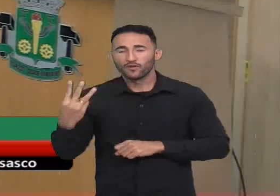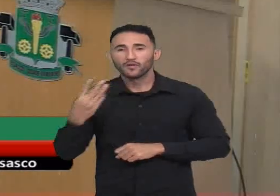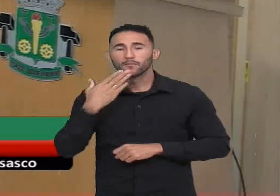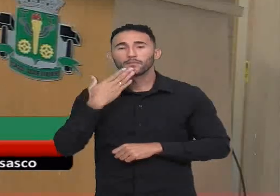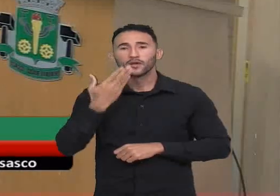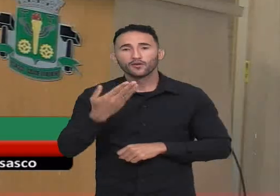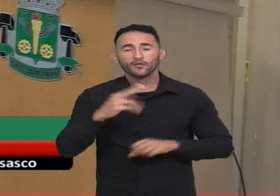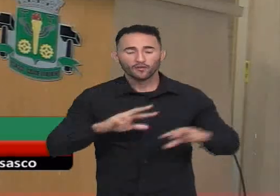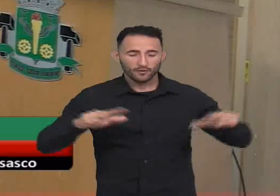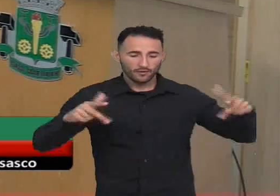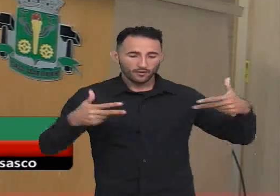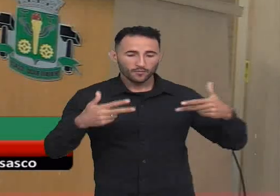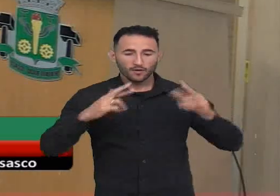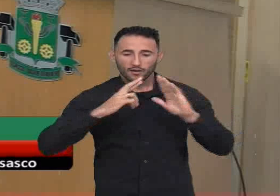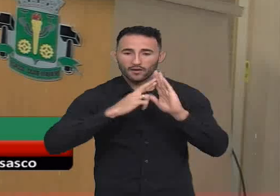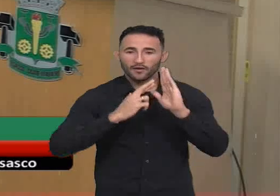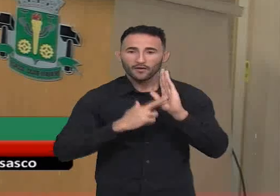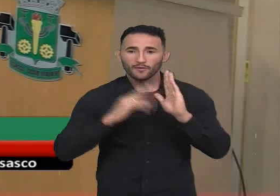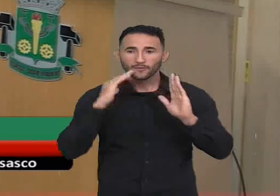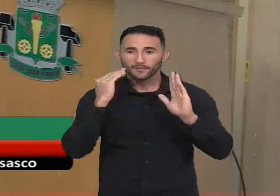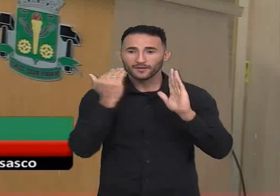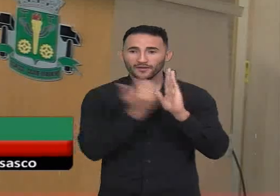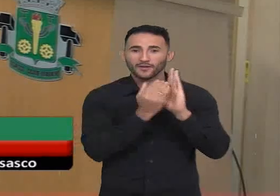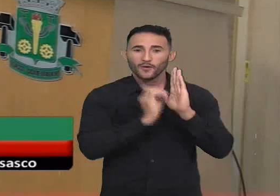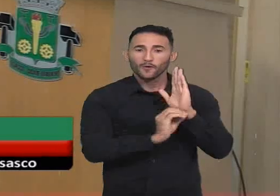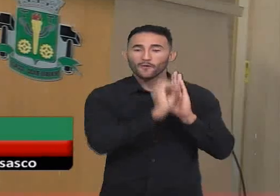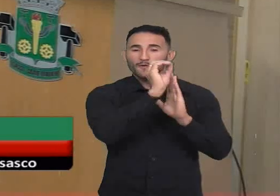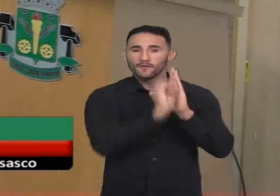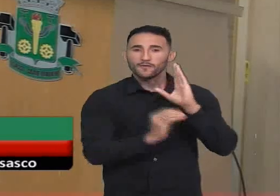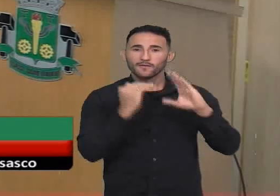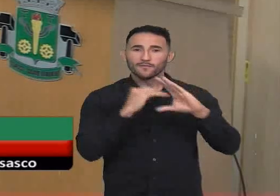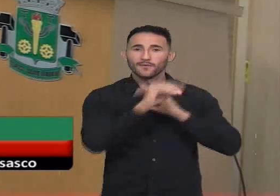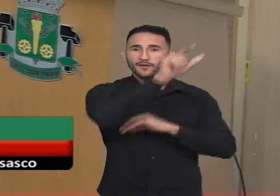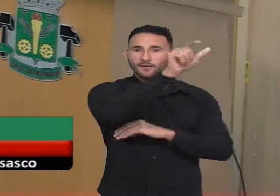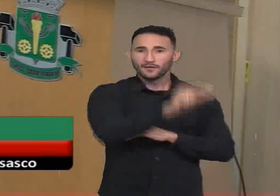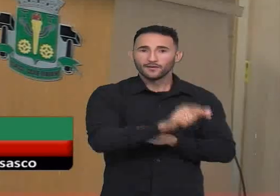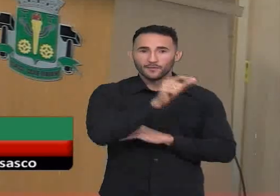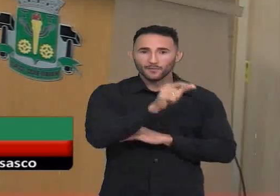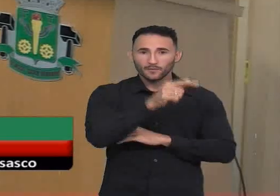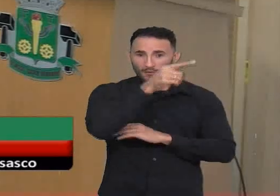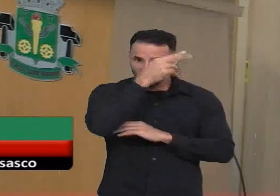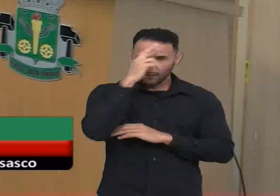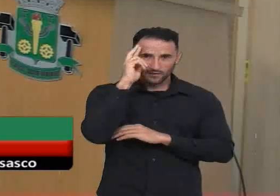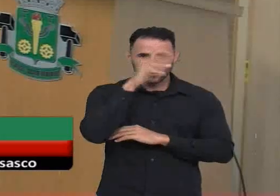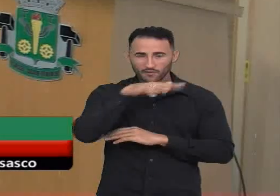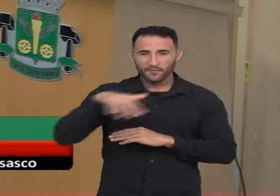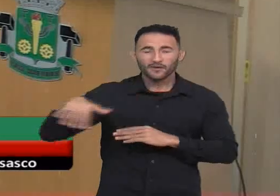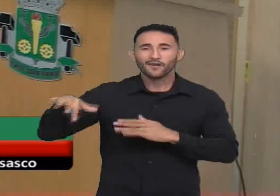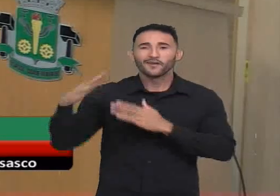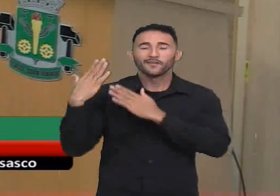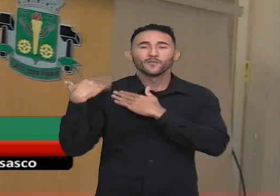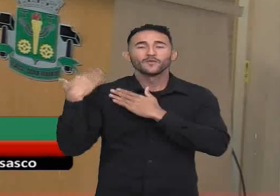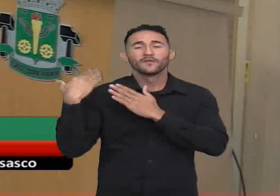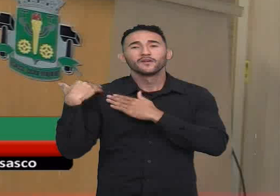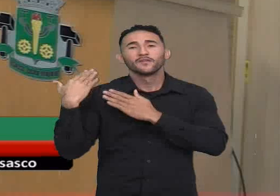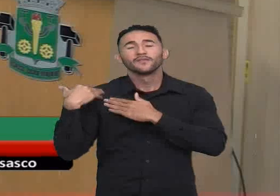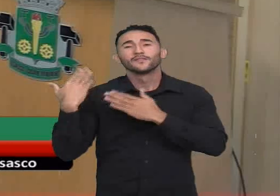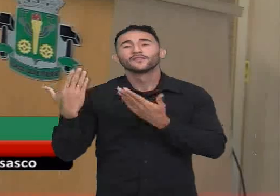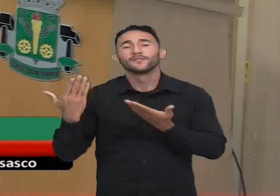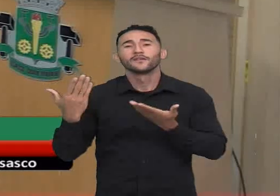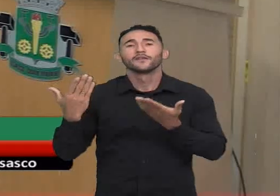observadas as formalidades regimentais, que seja enviado ofício ao senhor prefeito para que determine ao setor